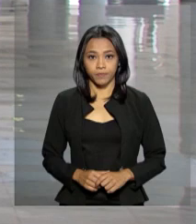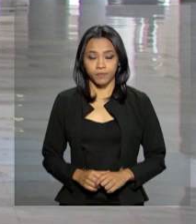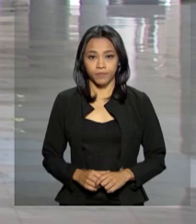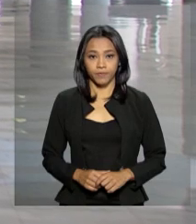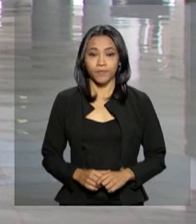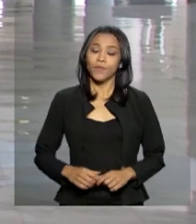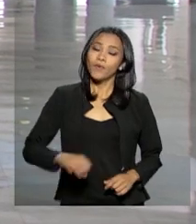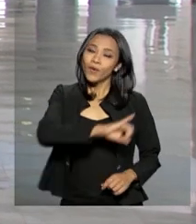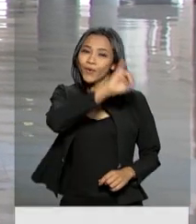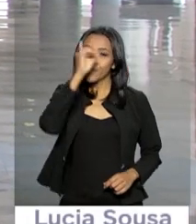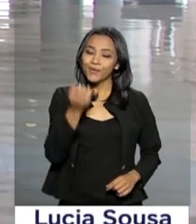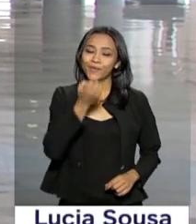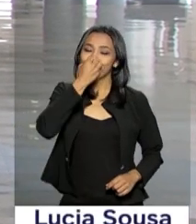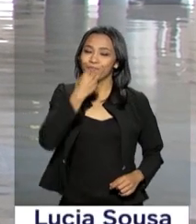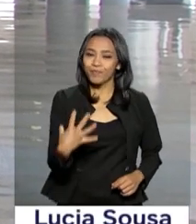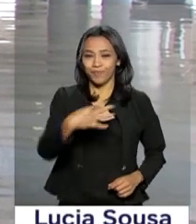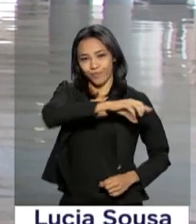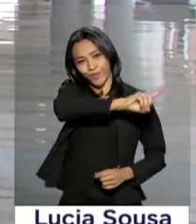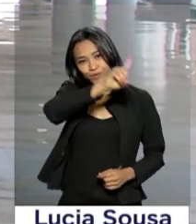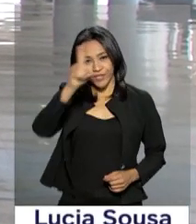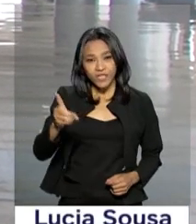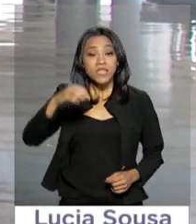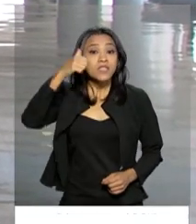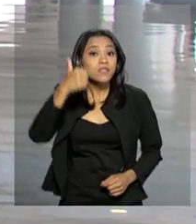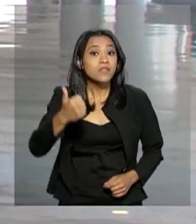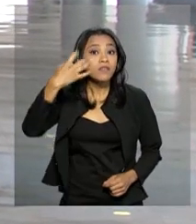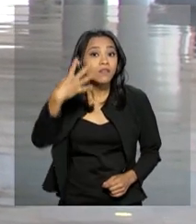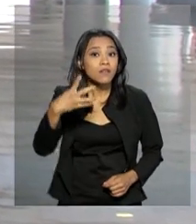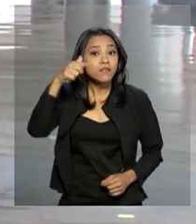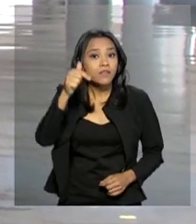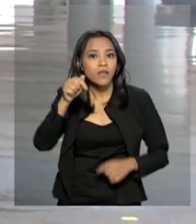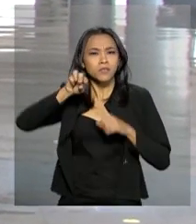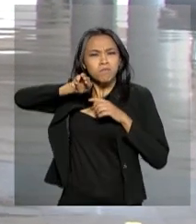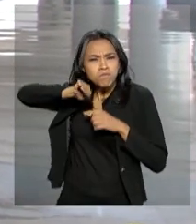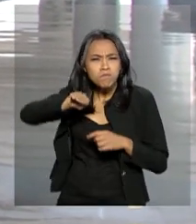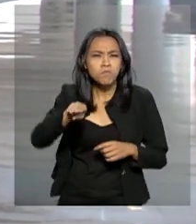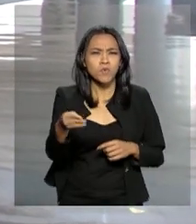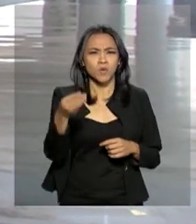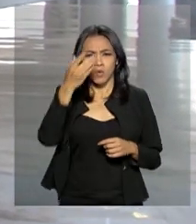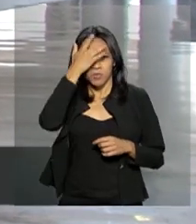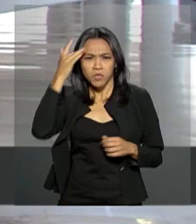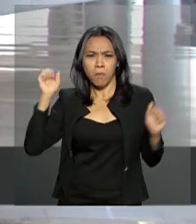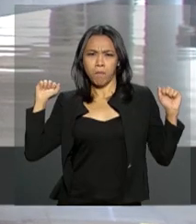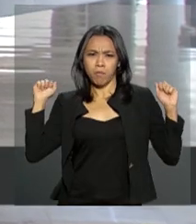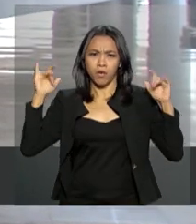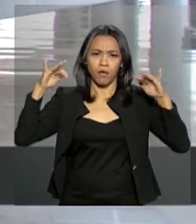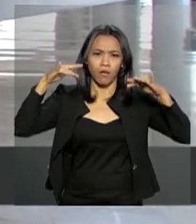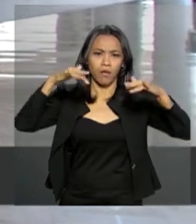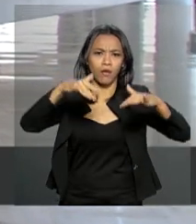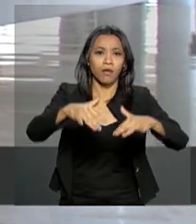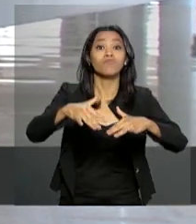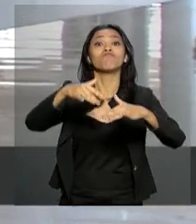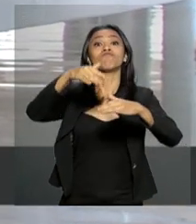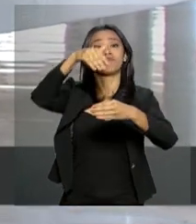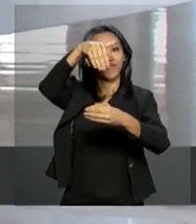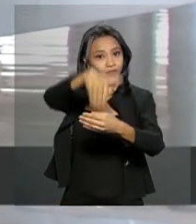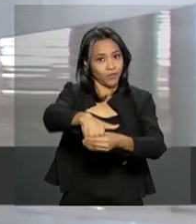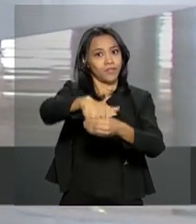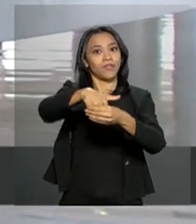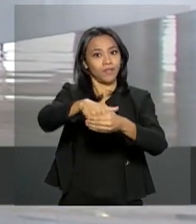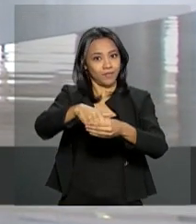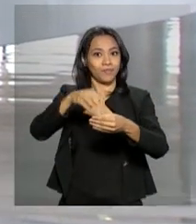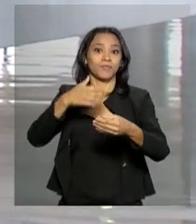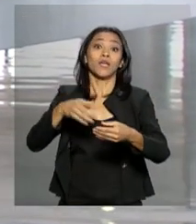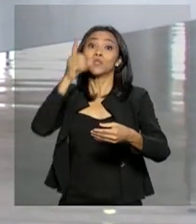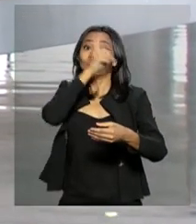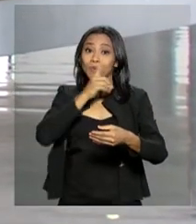olá bom dia 147 milhões de pessoas compareceram às urnas neste domingo segundo